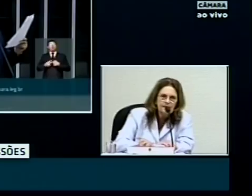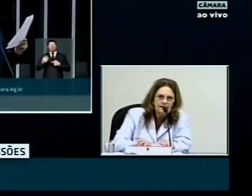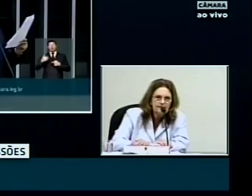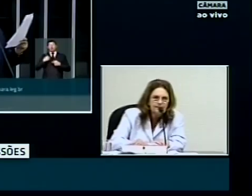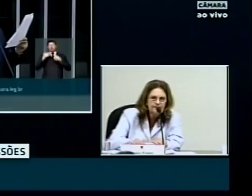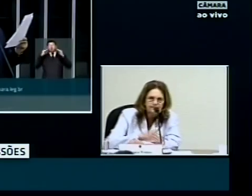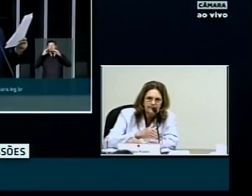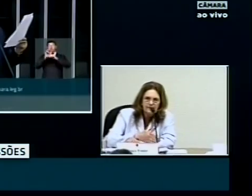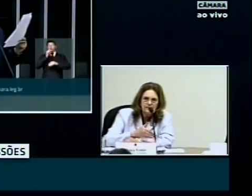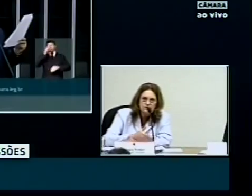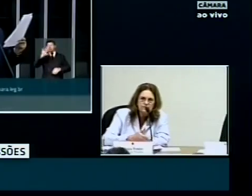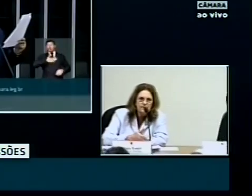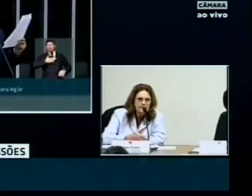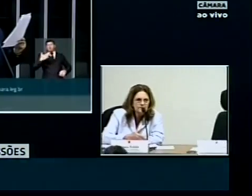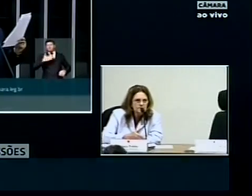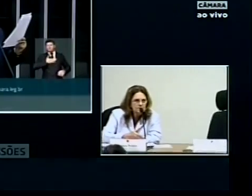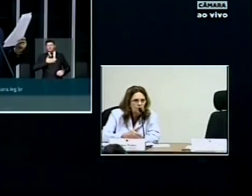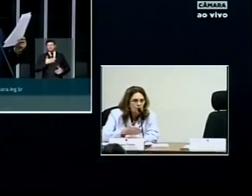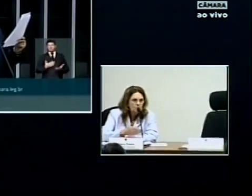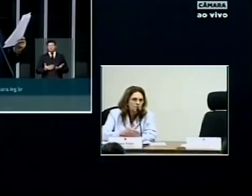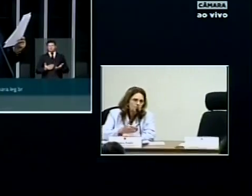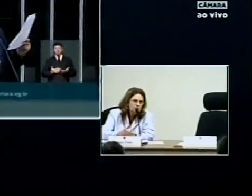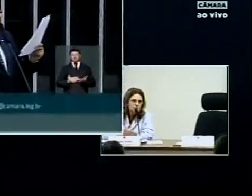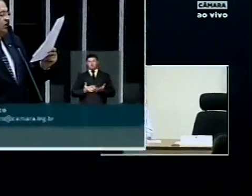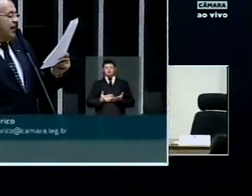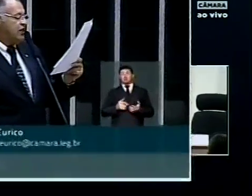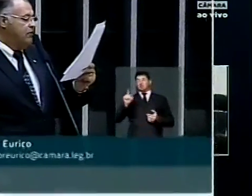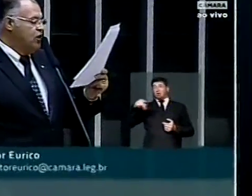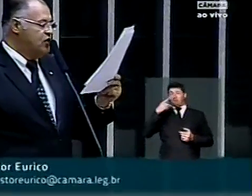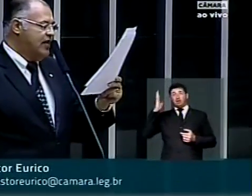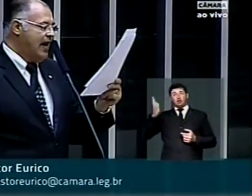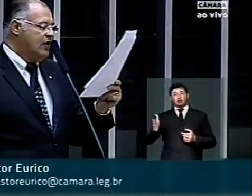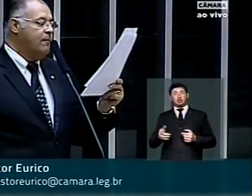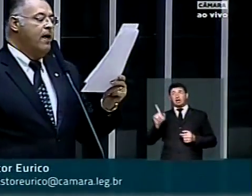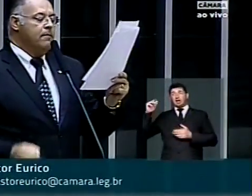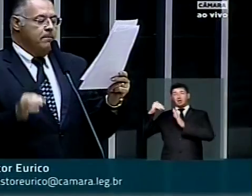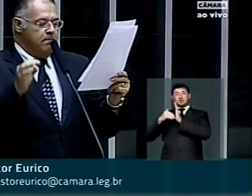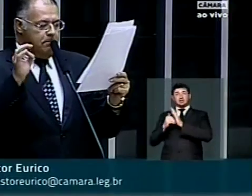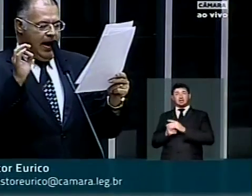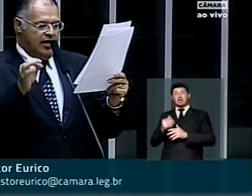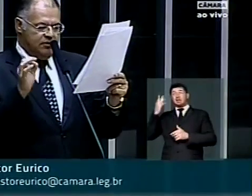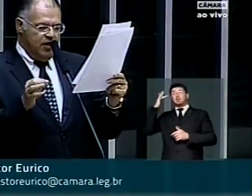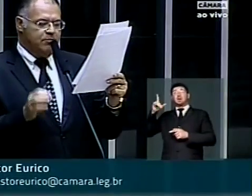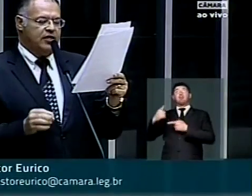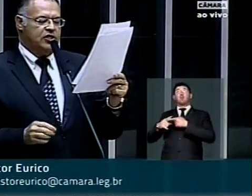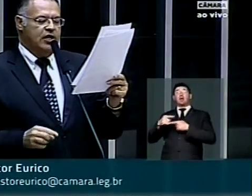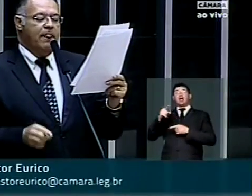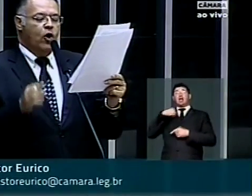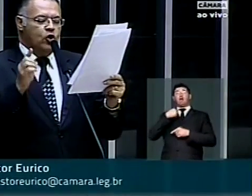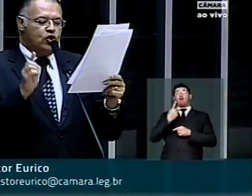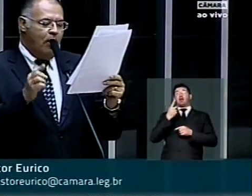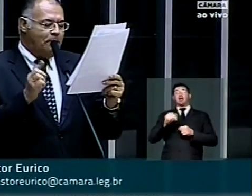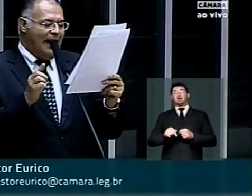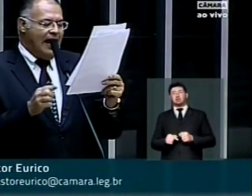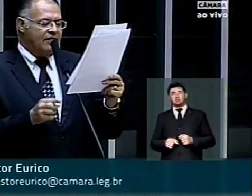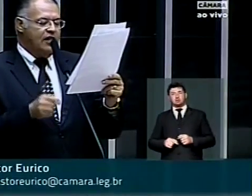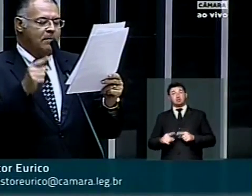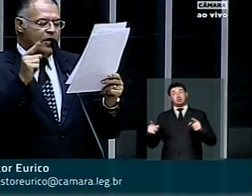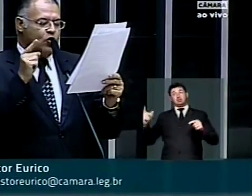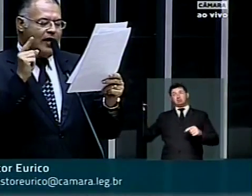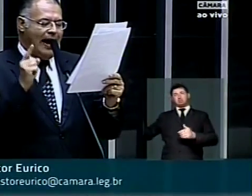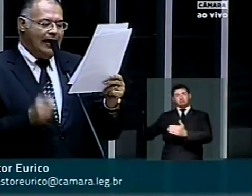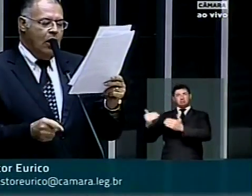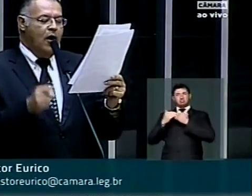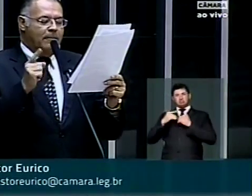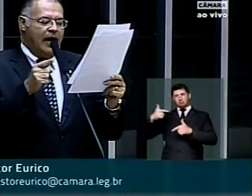emitido tal opinião, algo confessado por ele mesmo na tribuna do Senado. Mas, mesmo assim, usou palavra